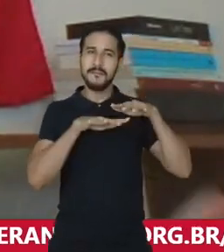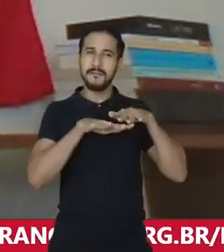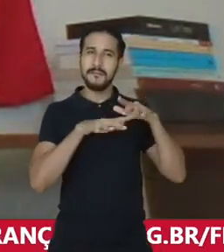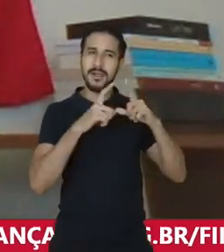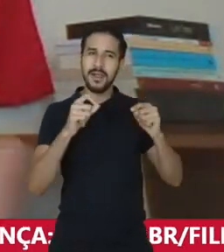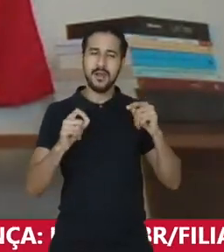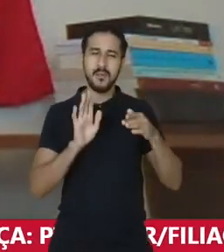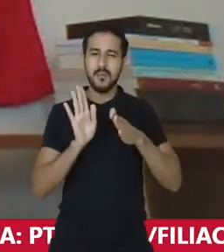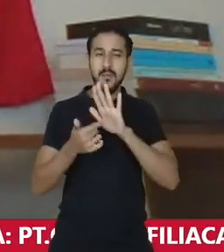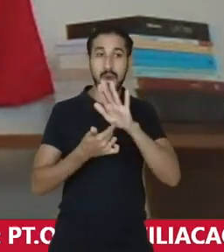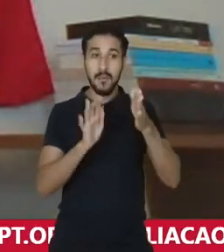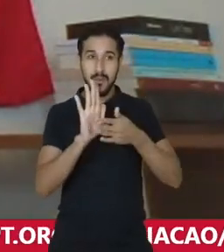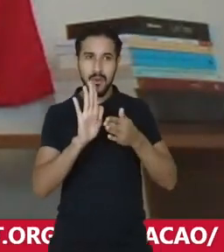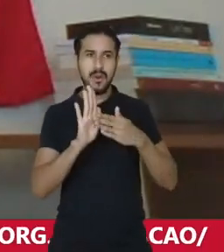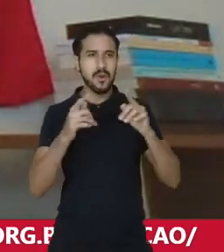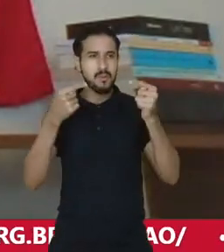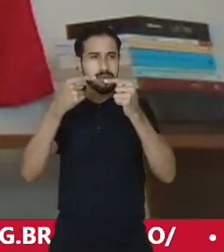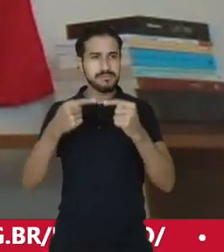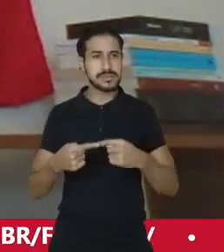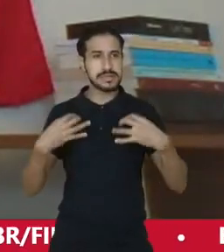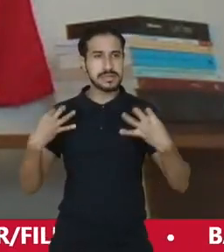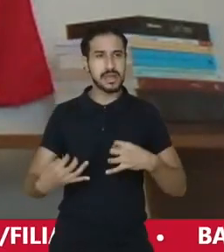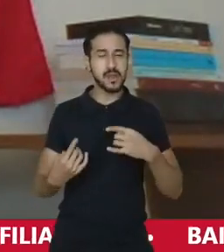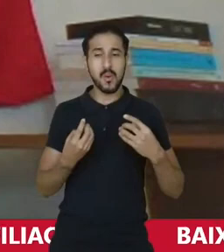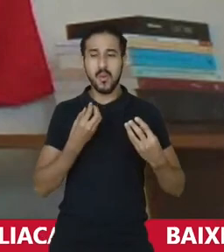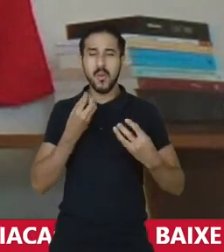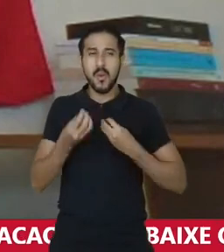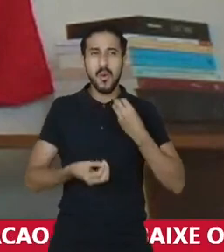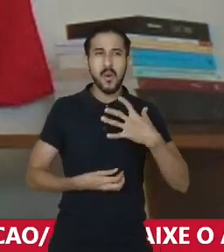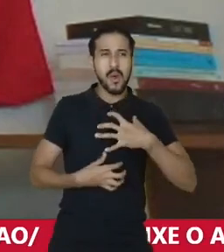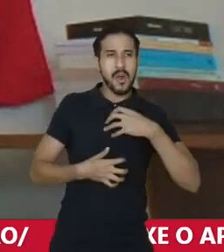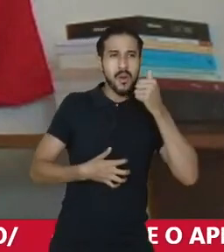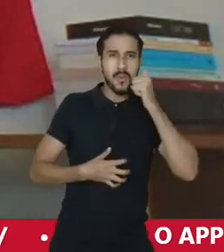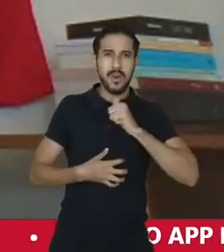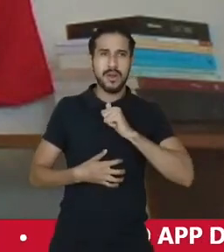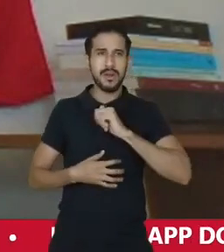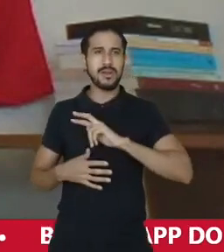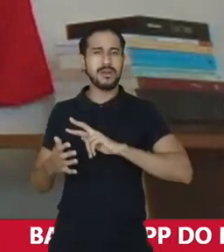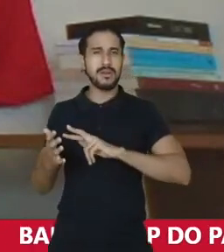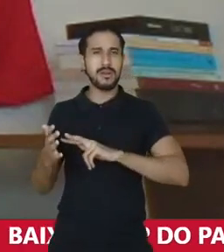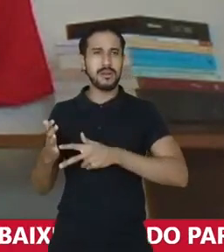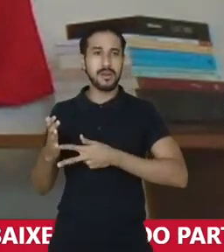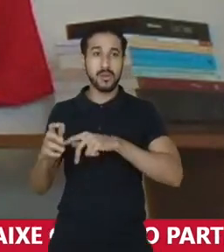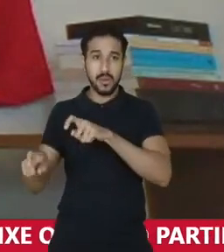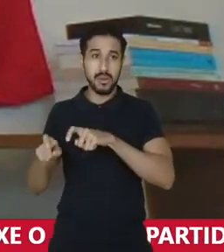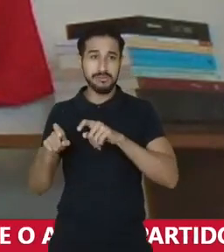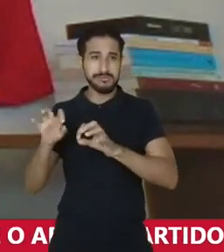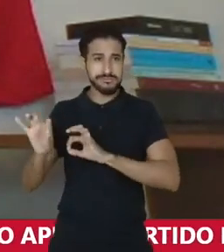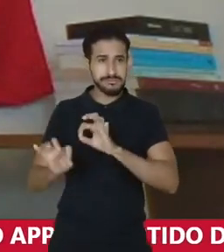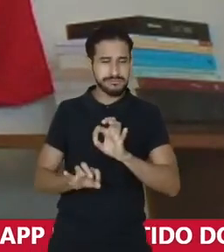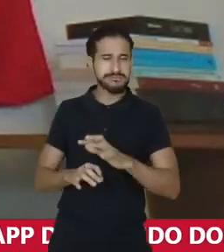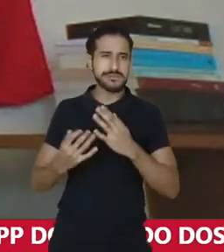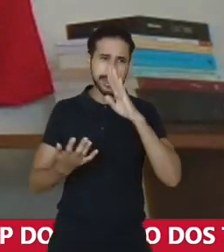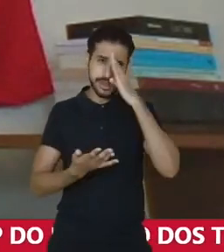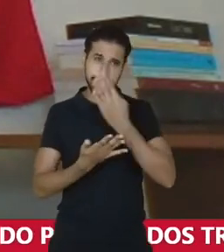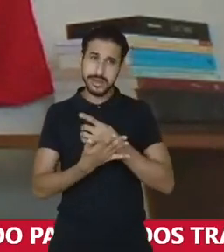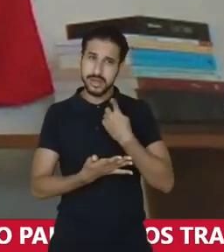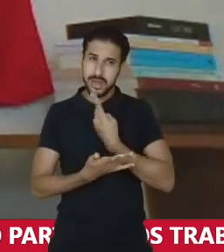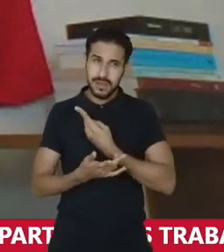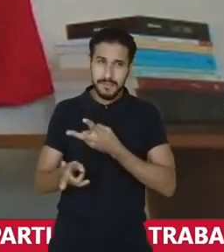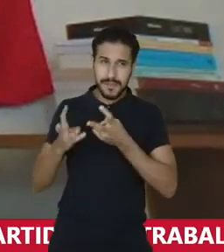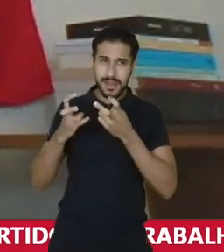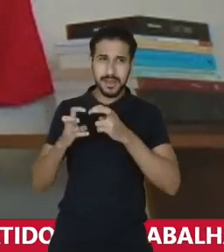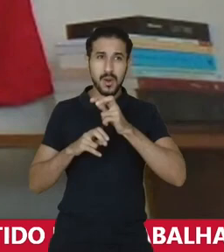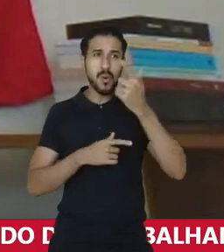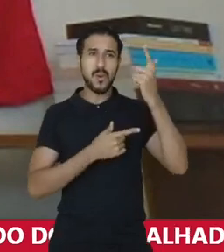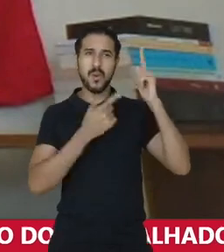suas propostas, mas tem implicações concretas para como as mulheres nos sindicatos rurais estão organizadas. Então, acho que quando a gente percebe